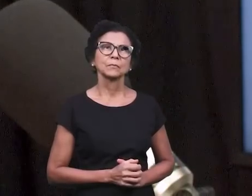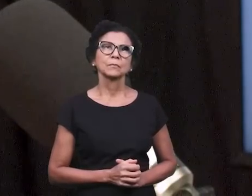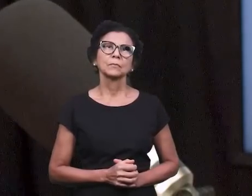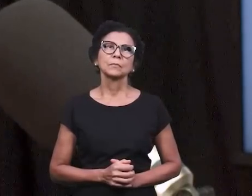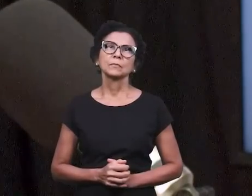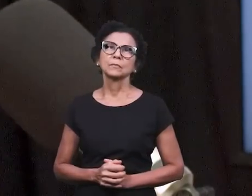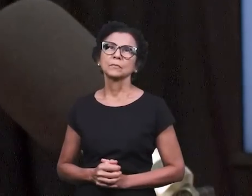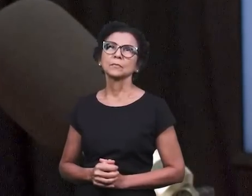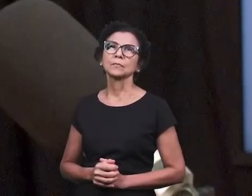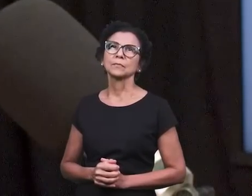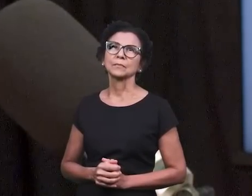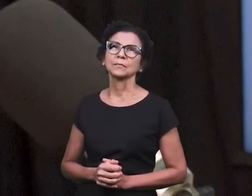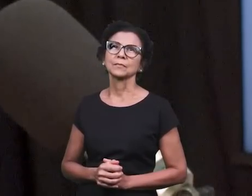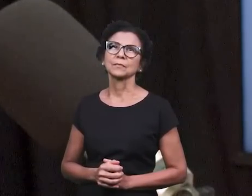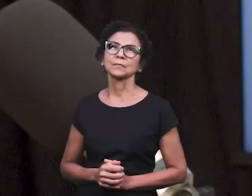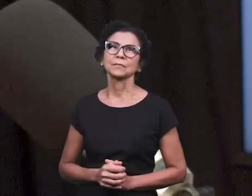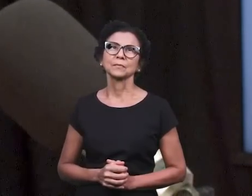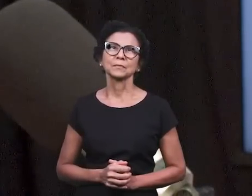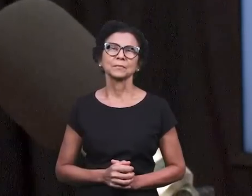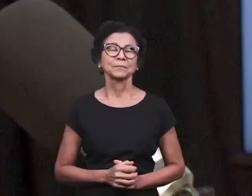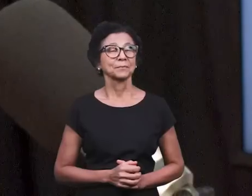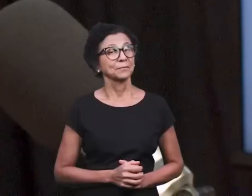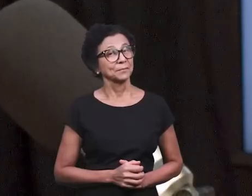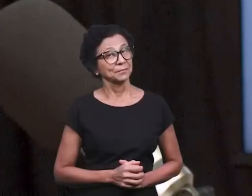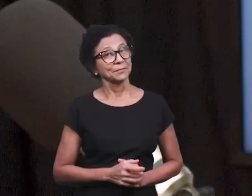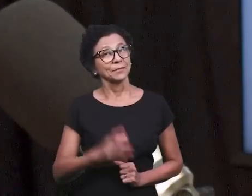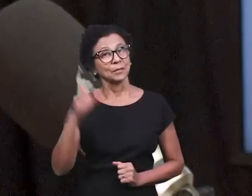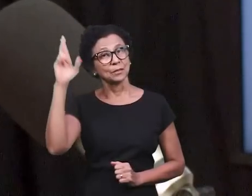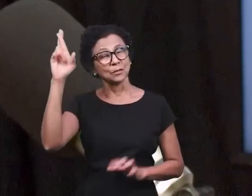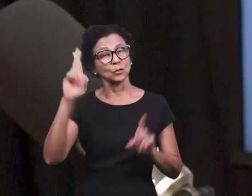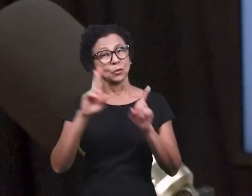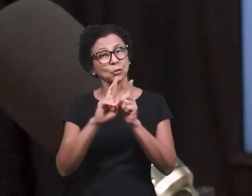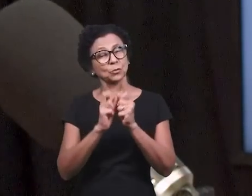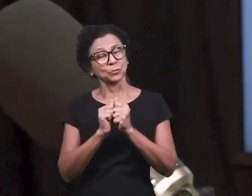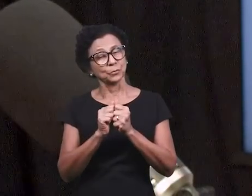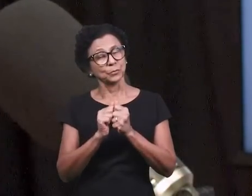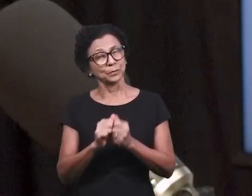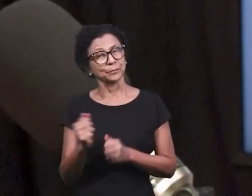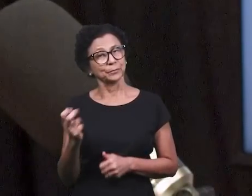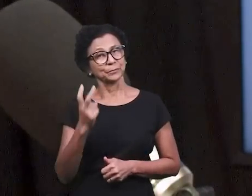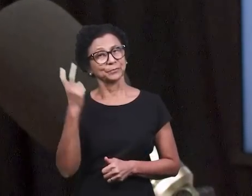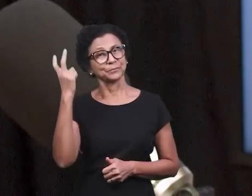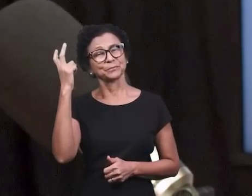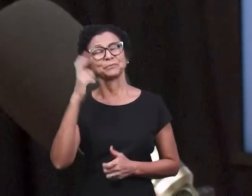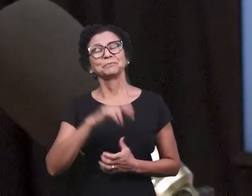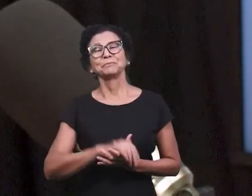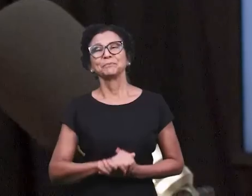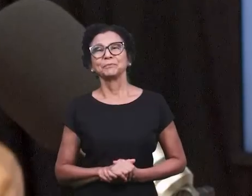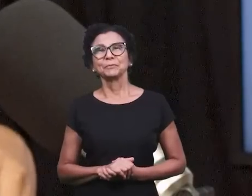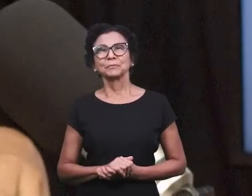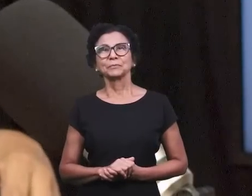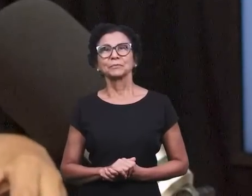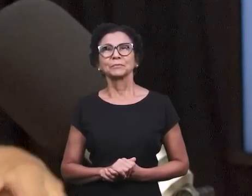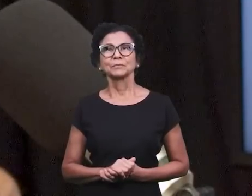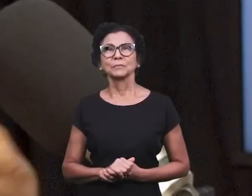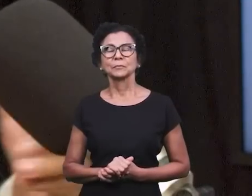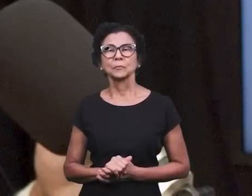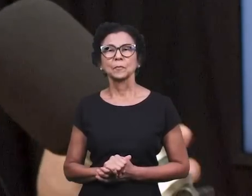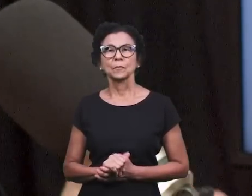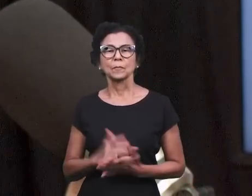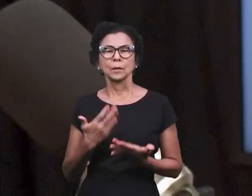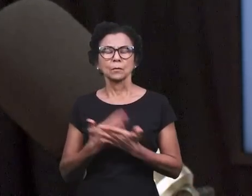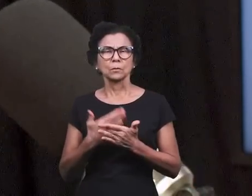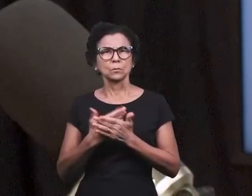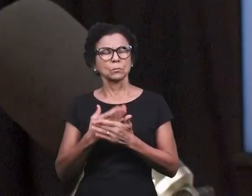o Senhor como seu companheiro nessa rotina de estudos, né, Luiz? Glória Vale a a Deus. pena que usar não só apenas os